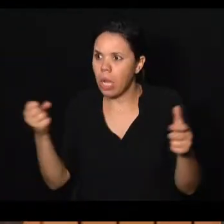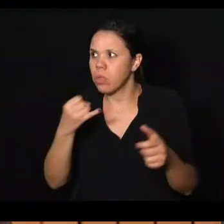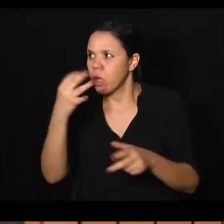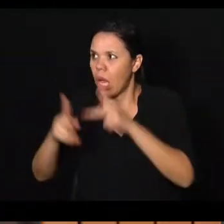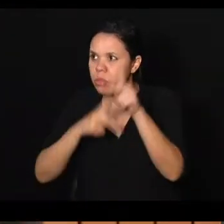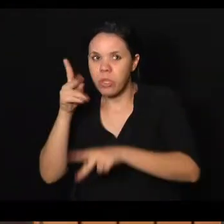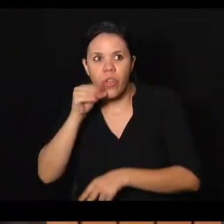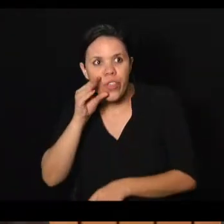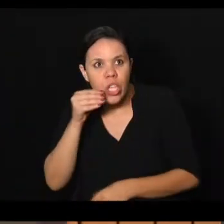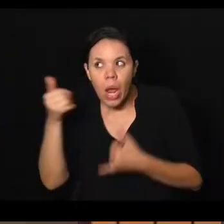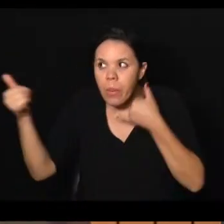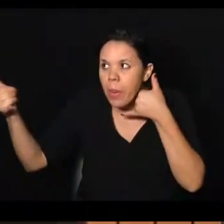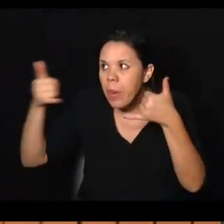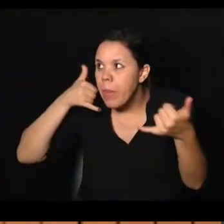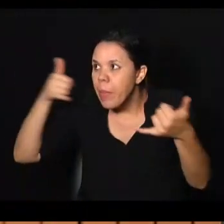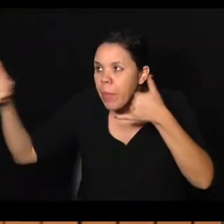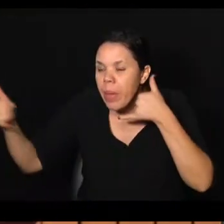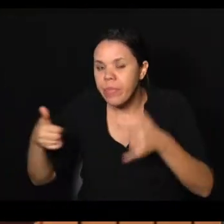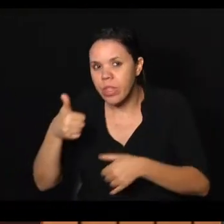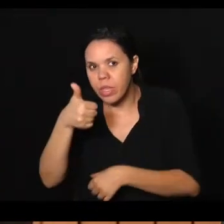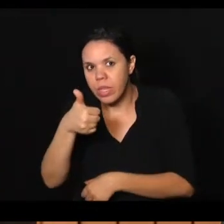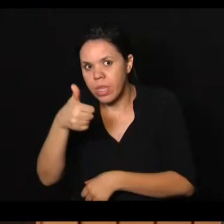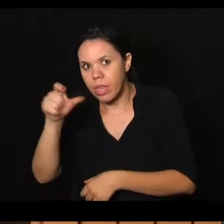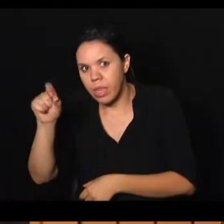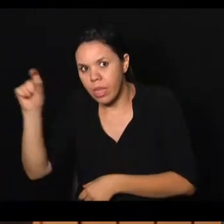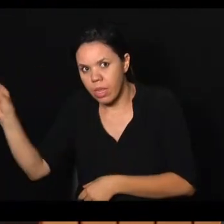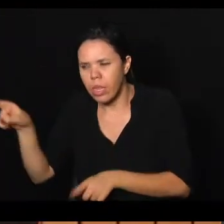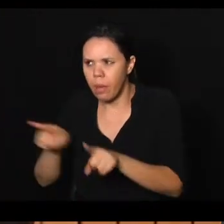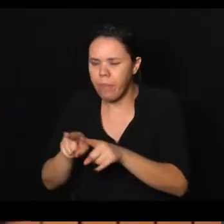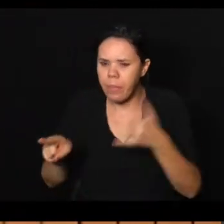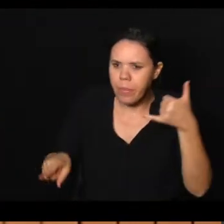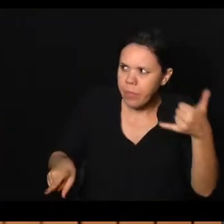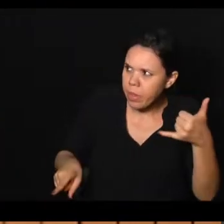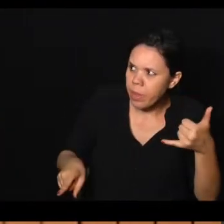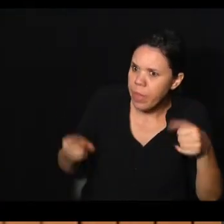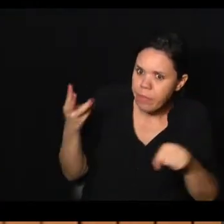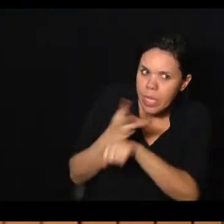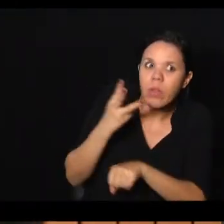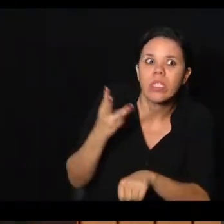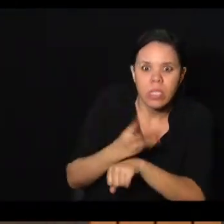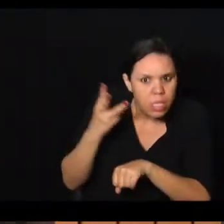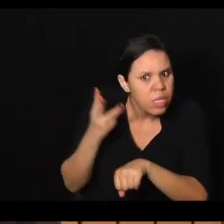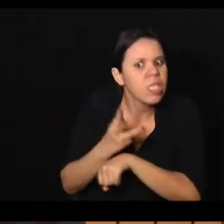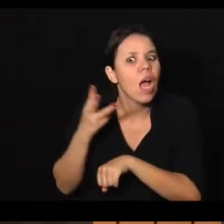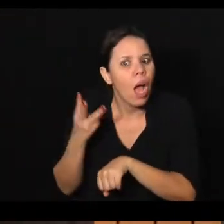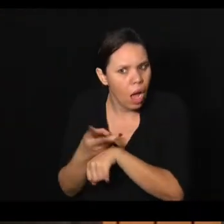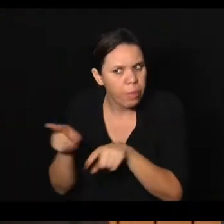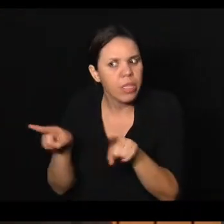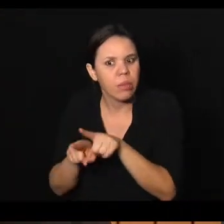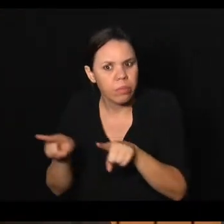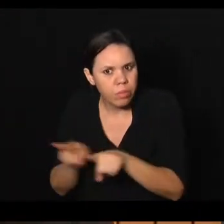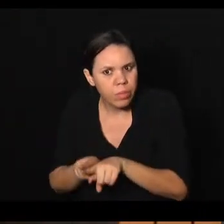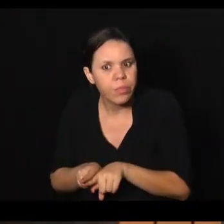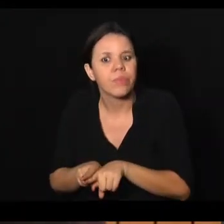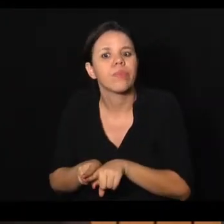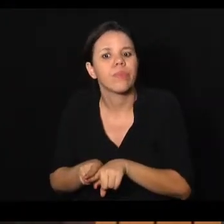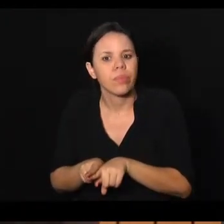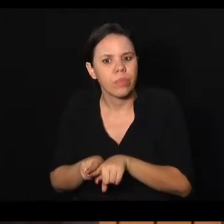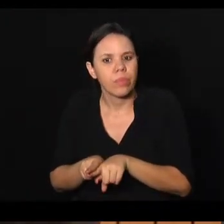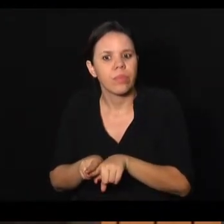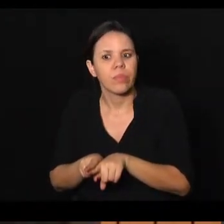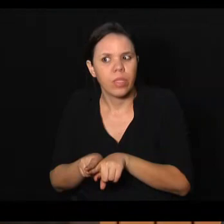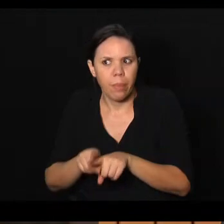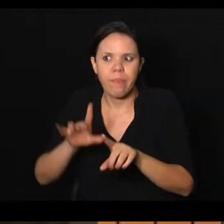não ficamos só no Disque 100. Nós estamos abrindo canal de denúncia por WhatsApp. Nós estamos abrindo canal de denúncia via